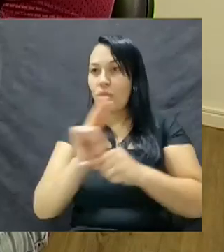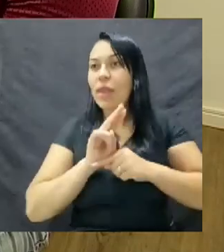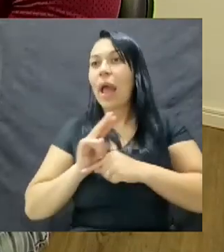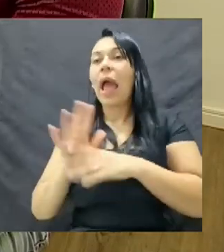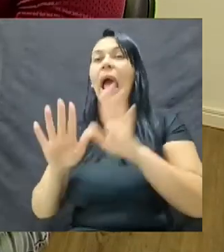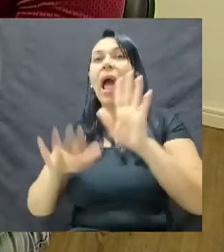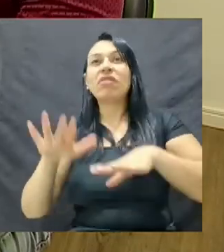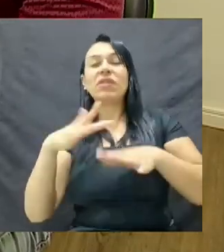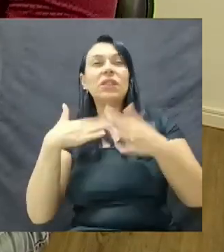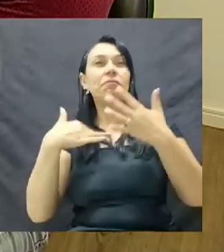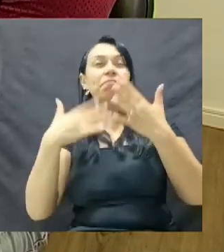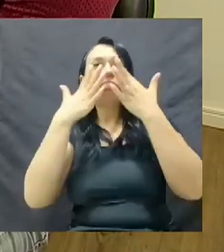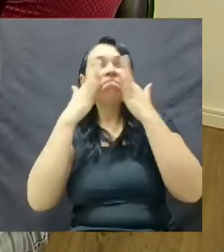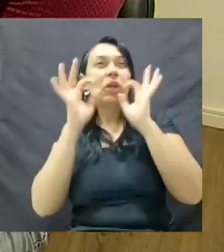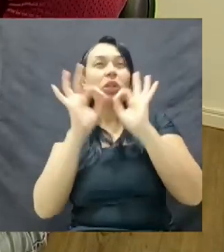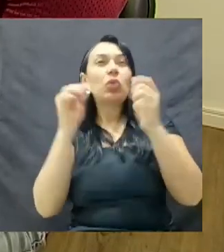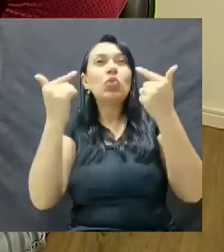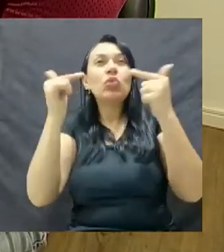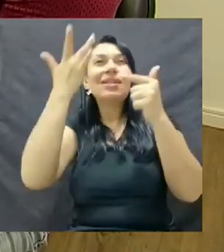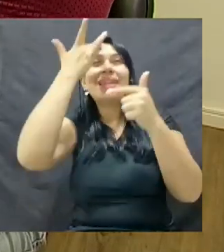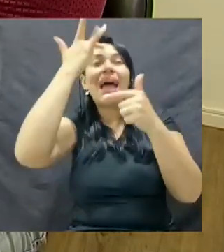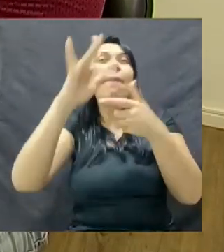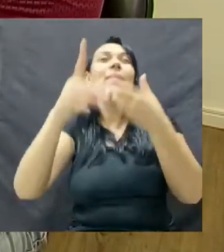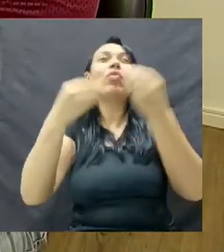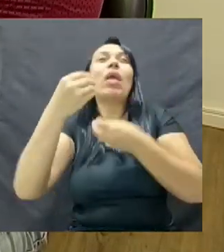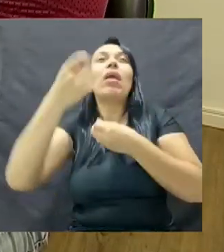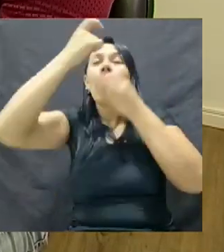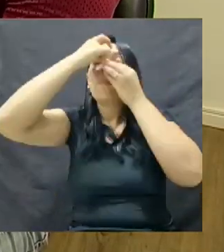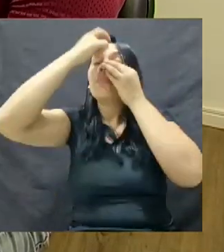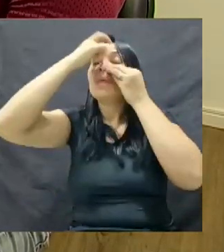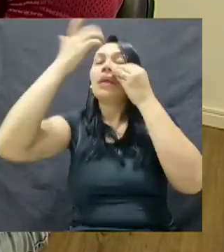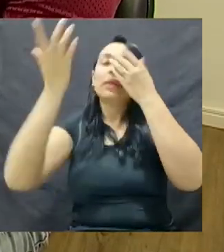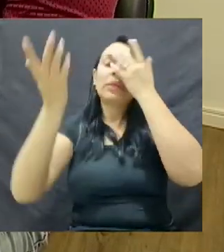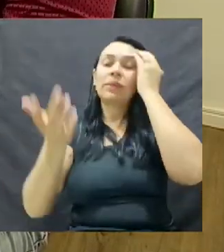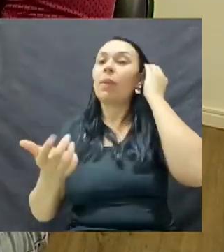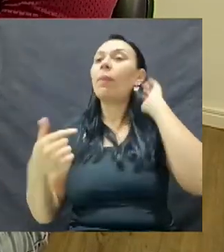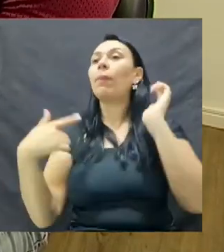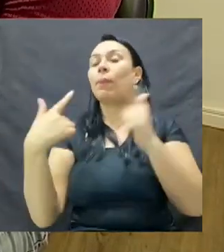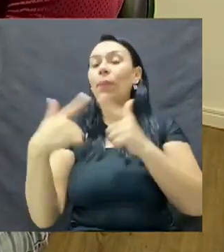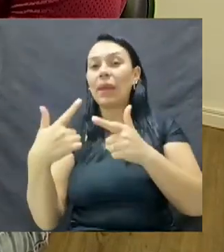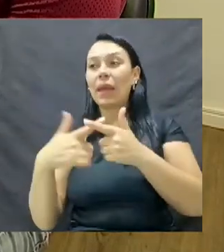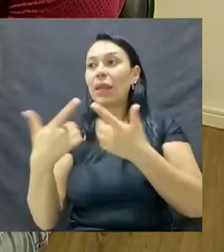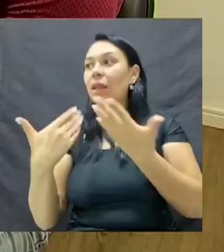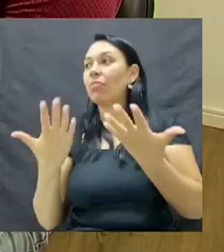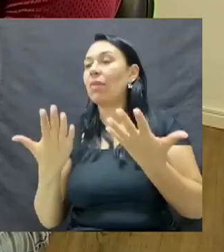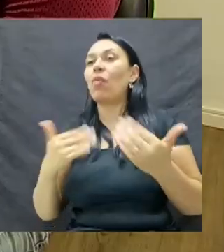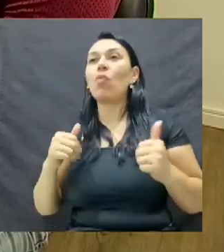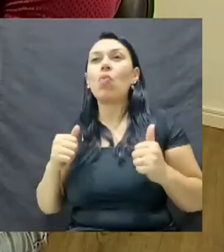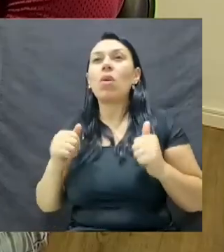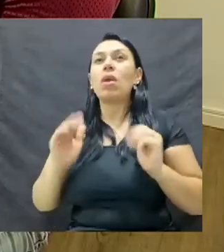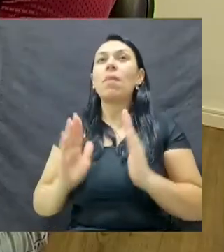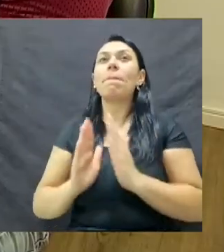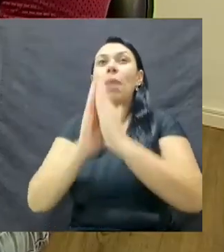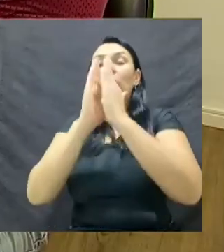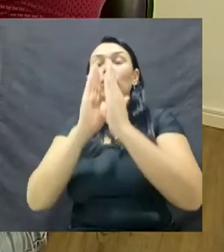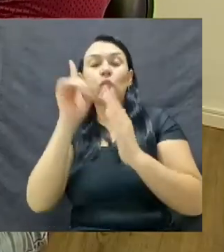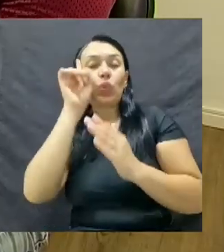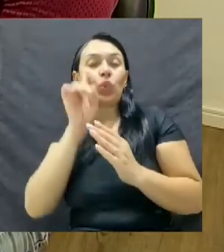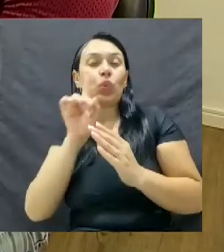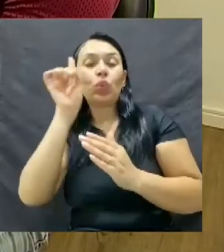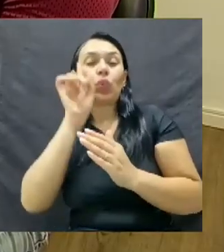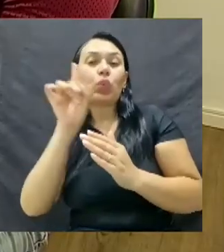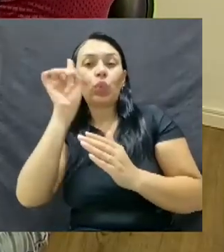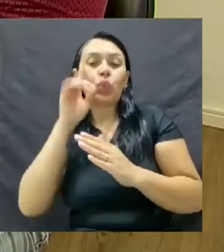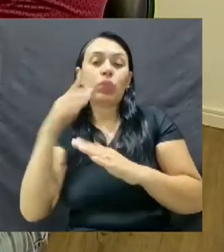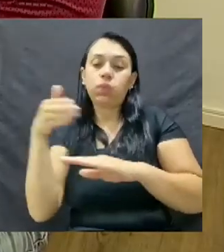que isso sabe? Que isso traz, que impacta, sabe? Todo dia aqui, sabe, eu vejo